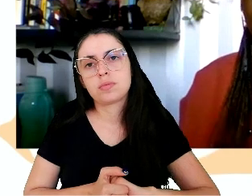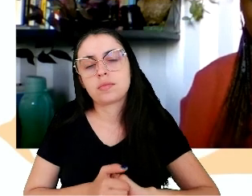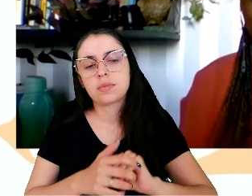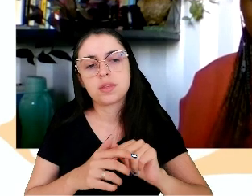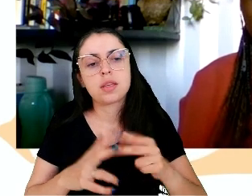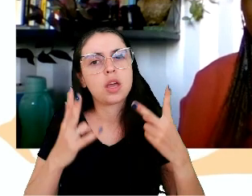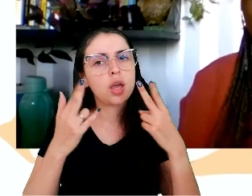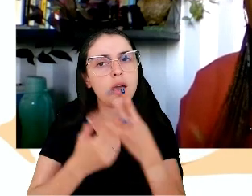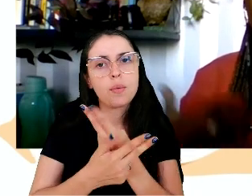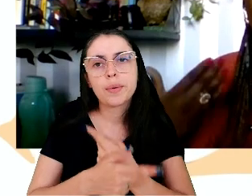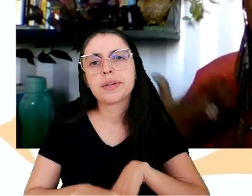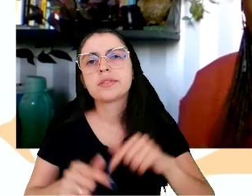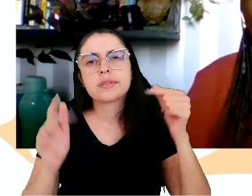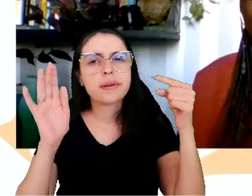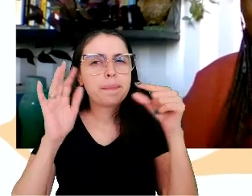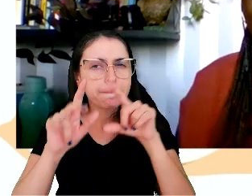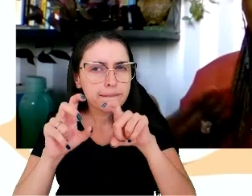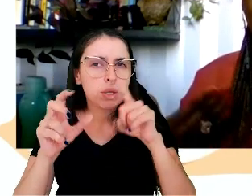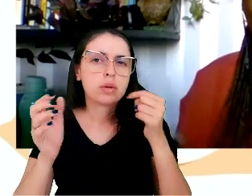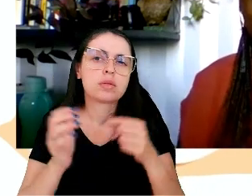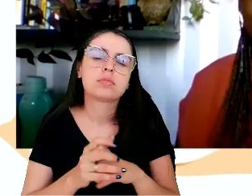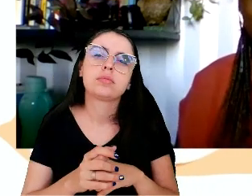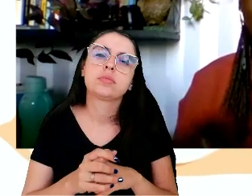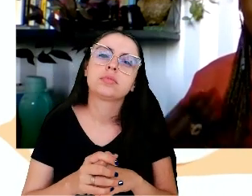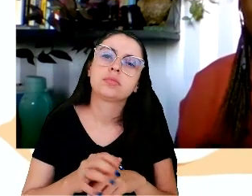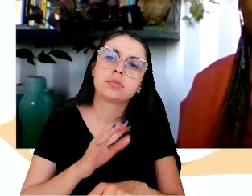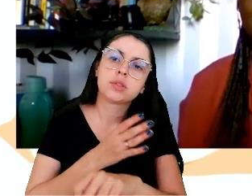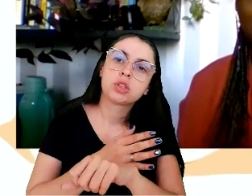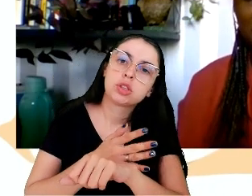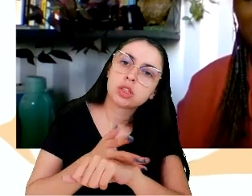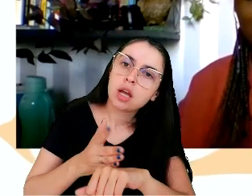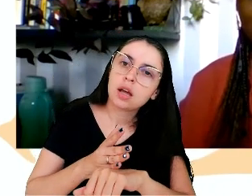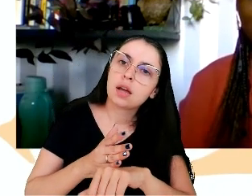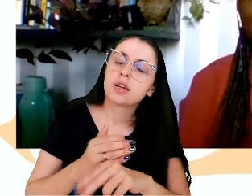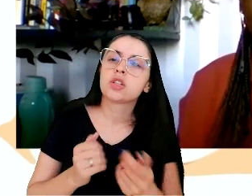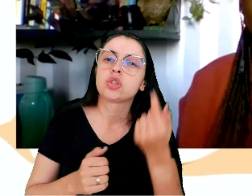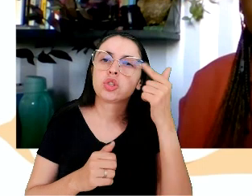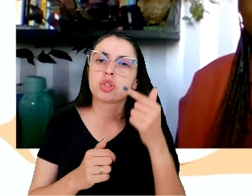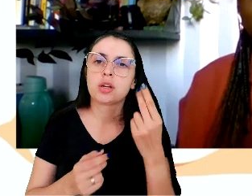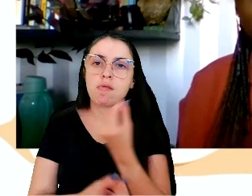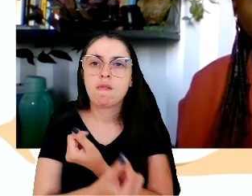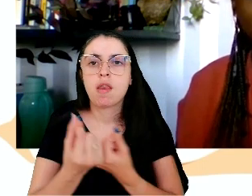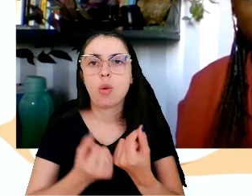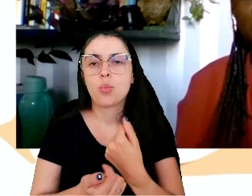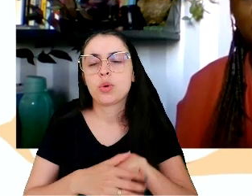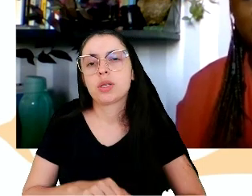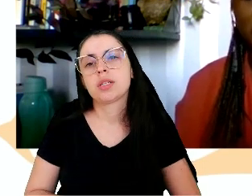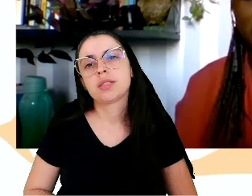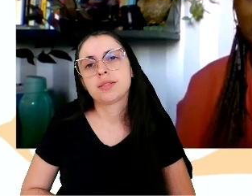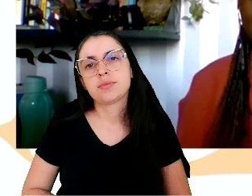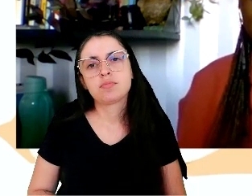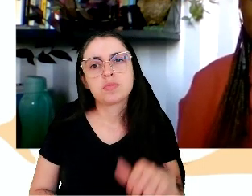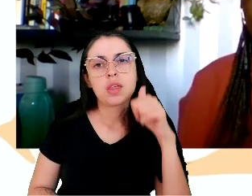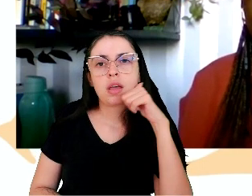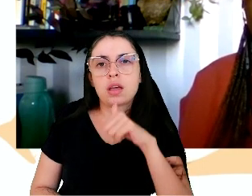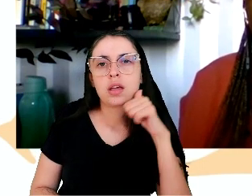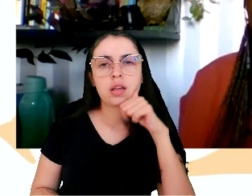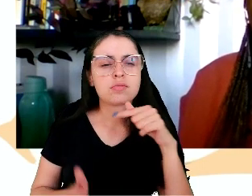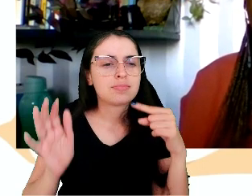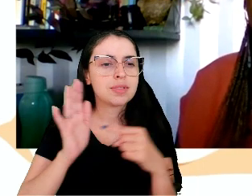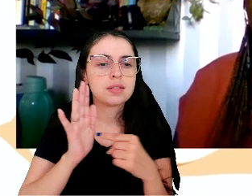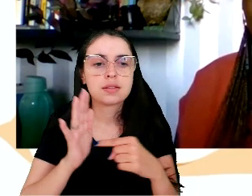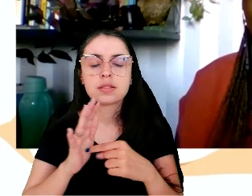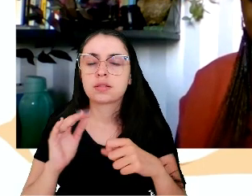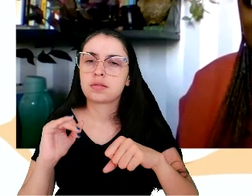recorte específico de raça, gênero e classe social. Todas as mulheres estão sendo atingidas pela